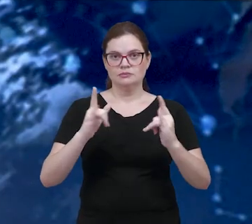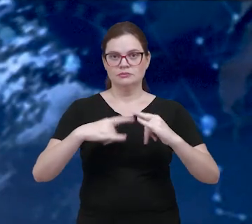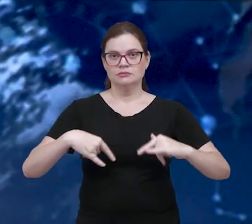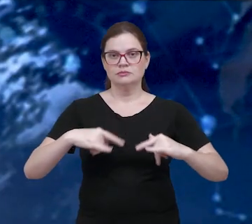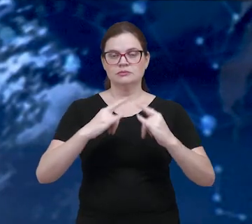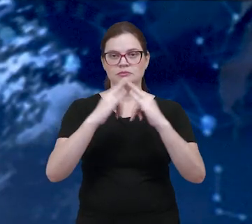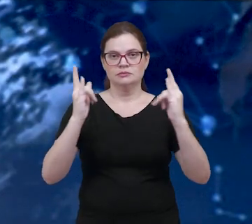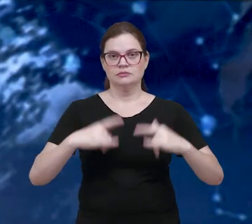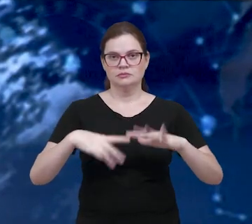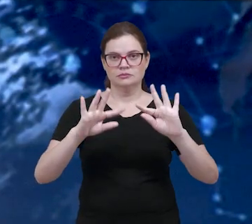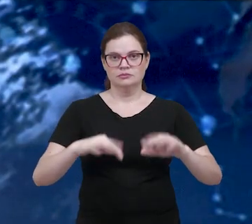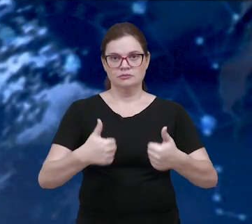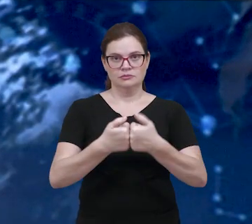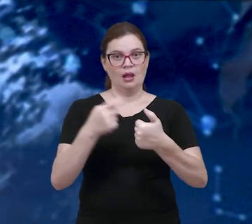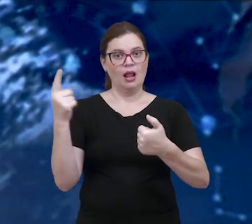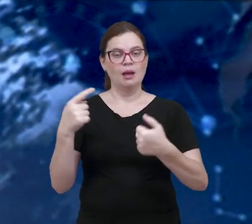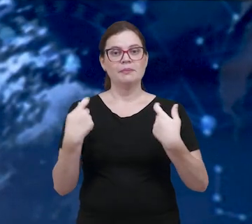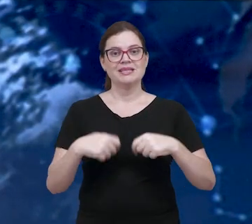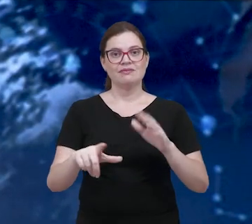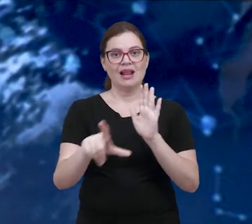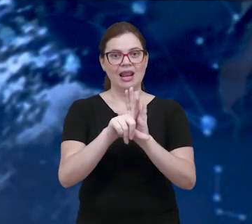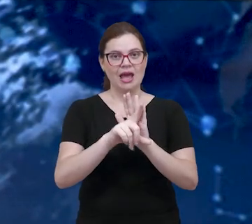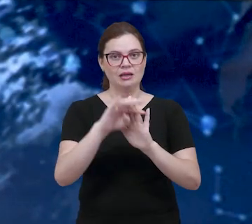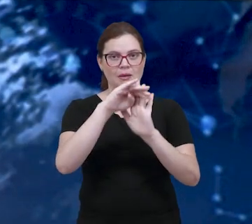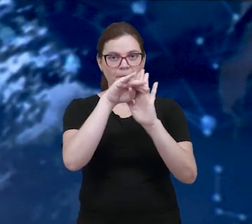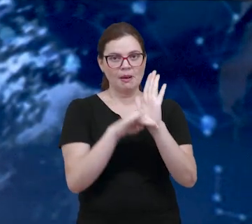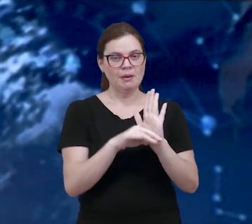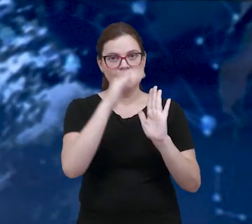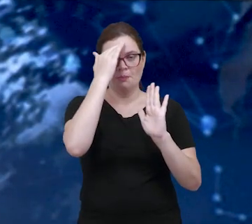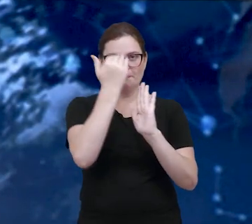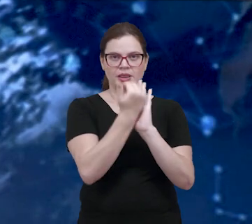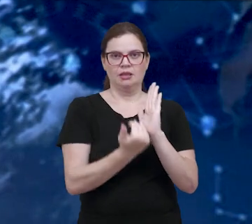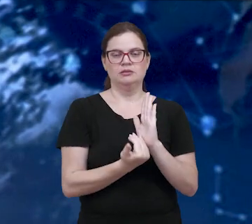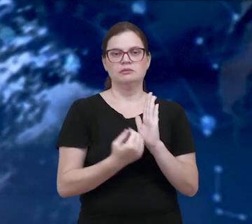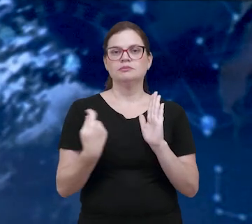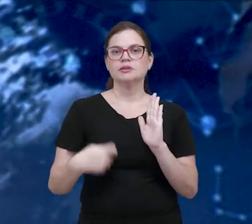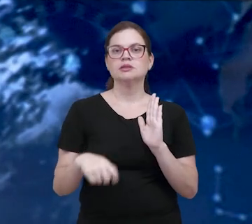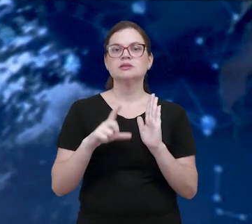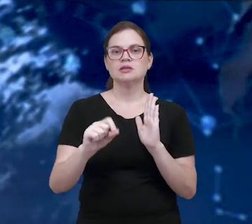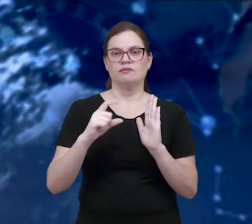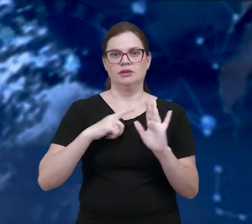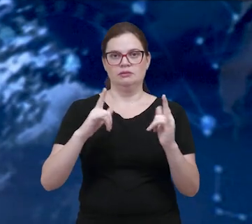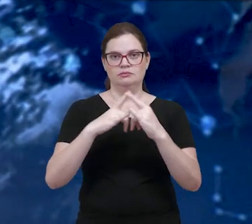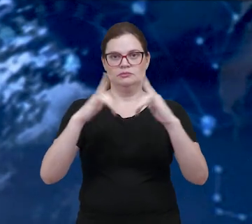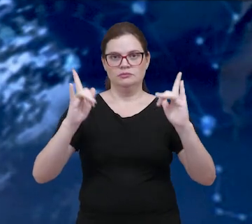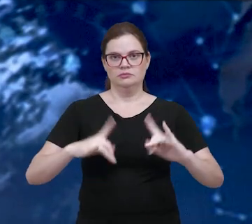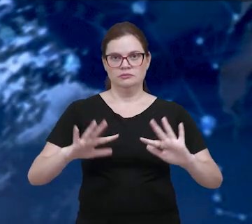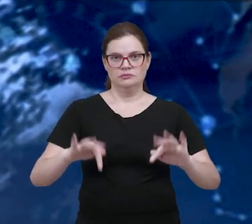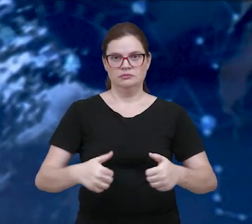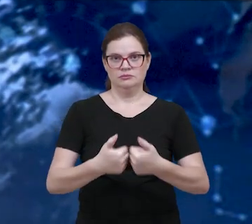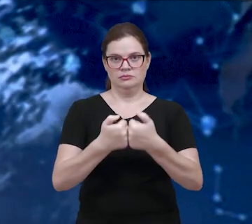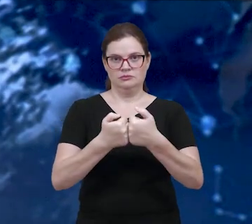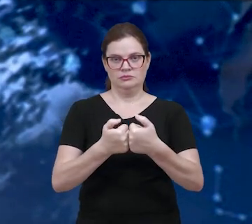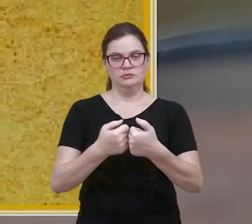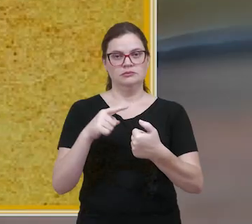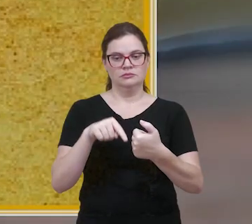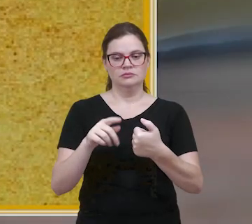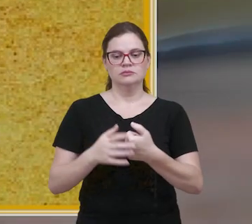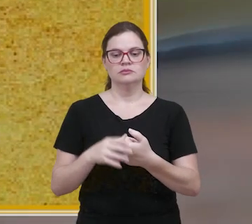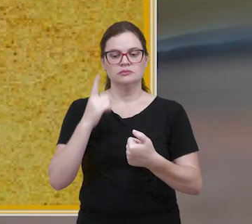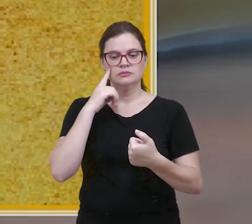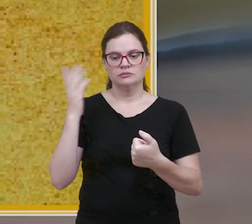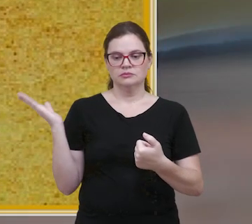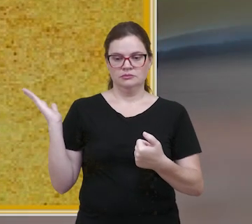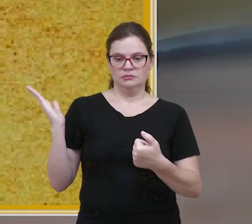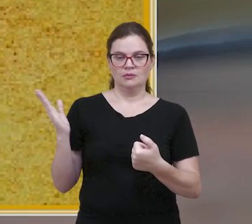eles cumpriam a lei. E para cumprir a lei tinha que ter o quê? Tinha que ter o templo era o tabernáculo